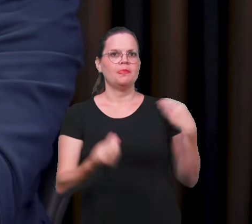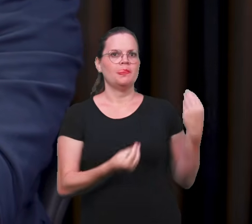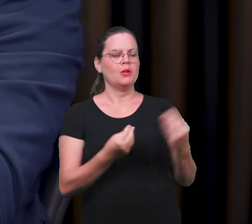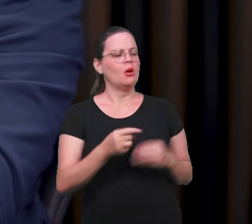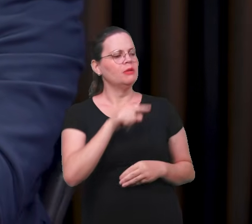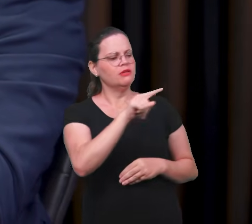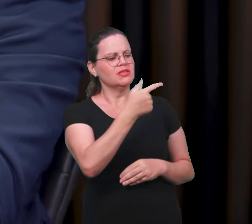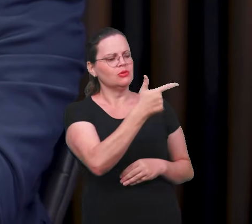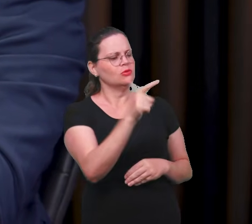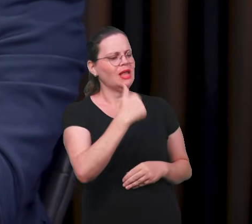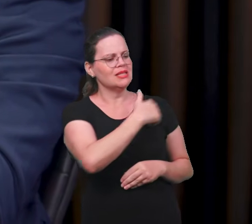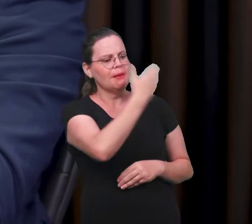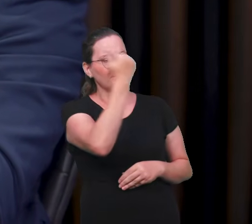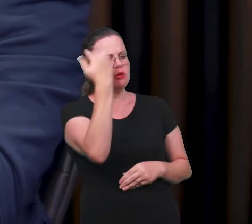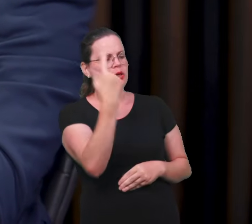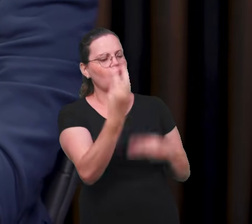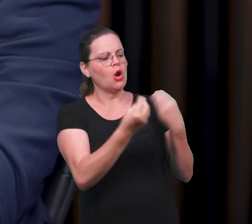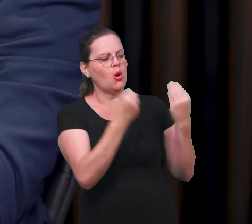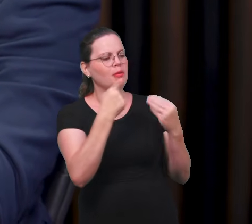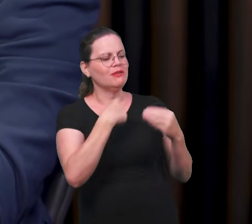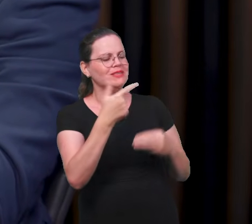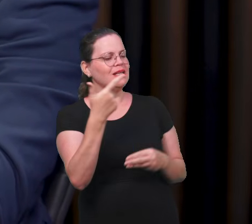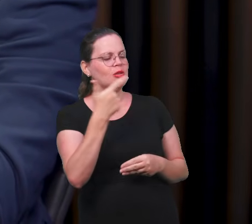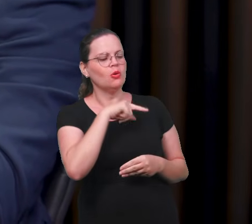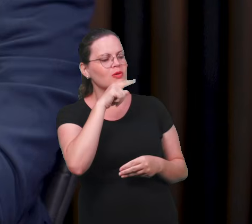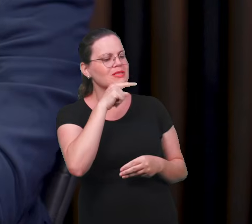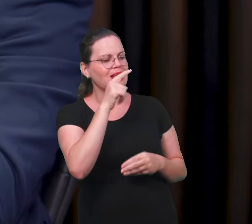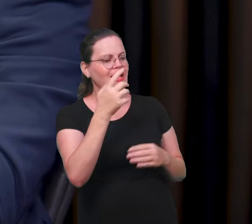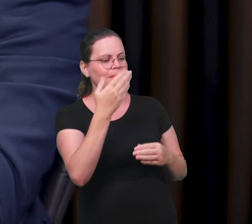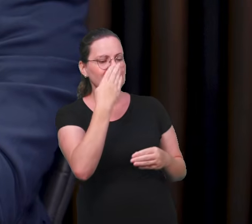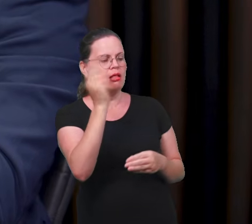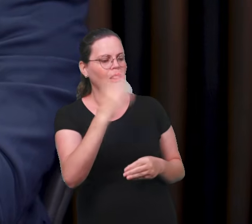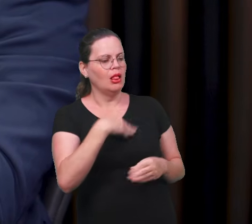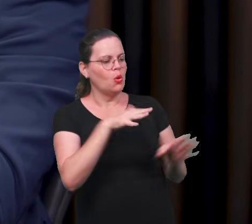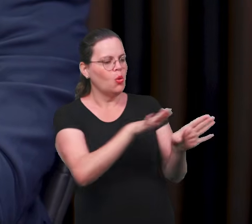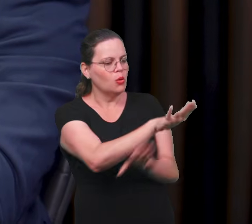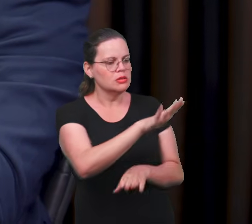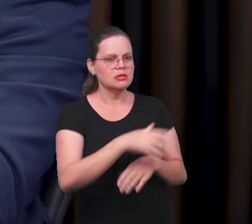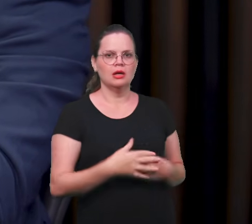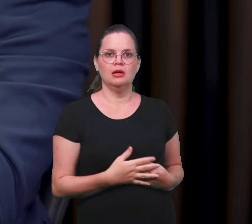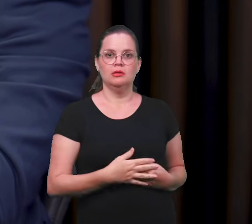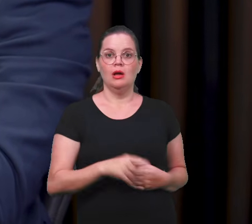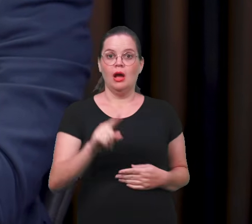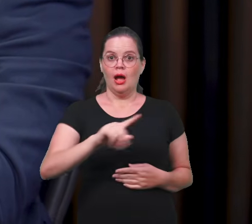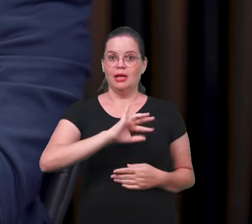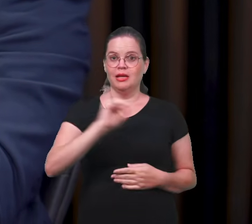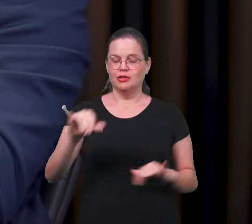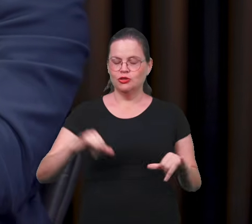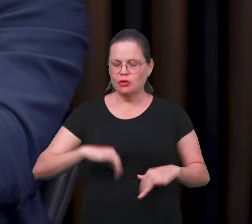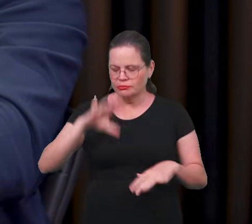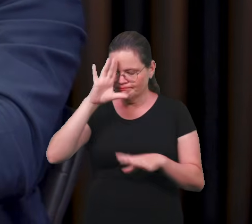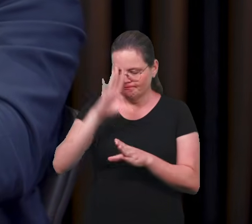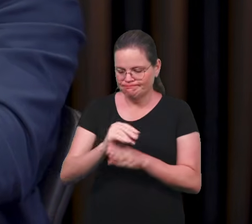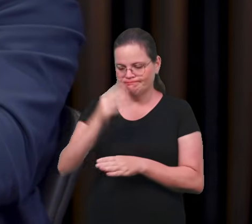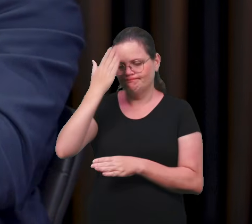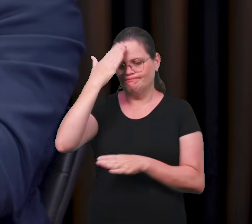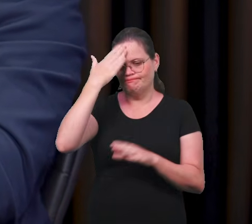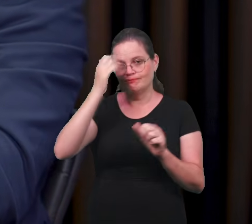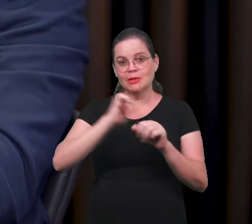sem sabedoria? Ele entendeu ali essa experiência. Então, quando você